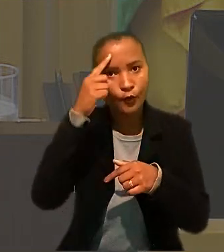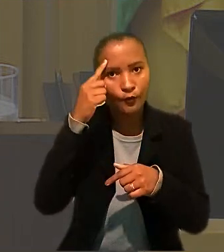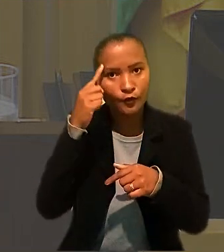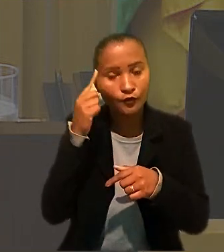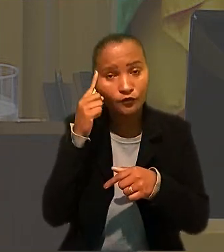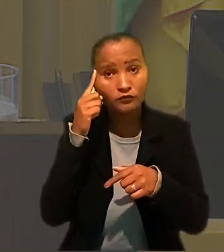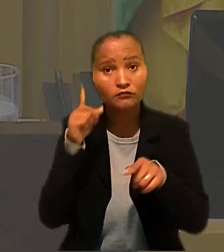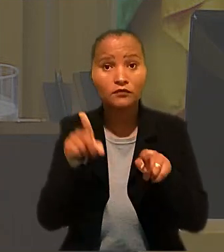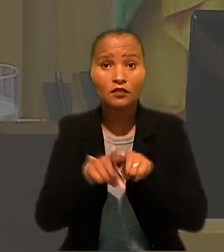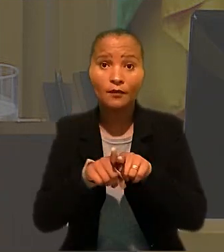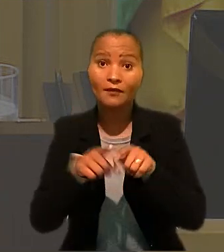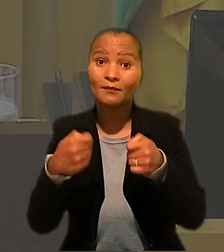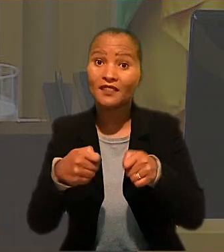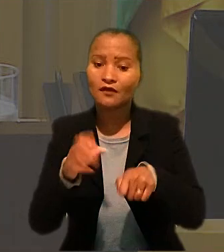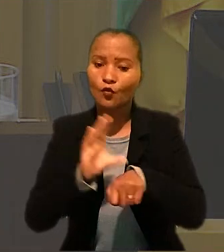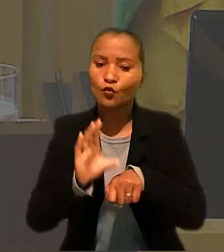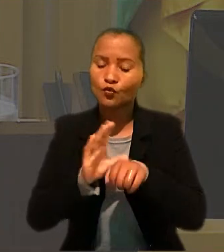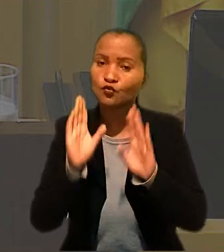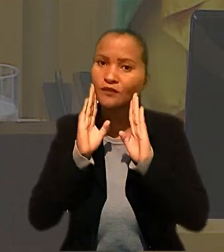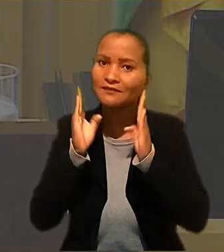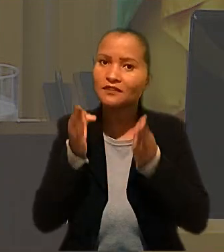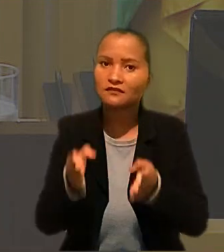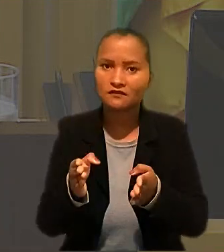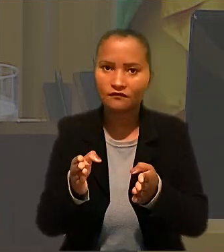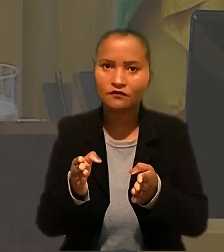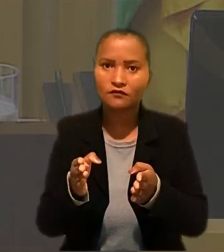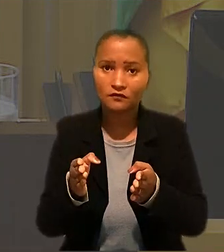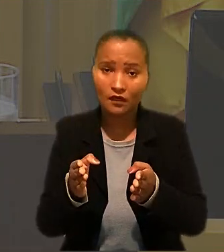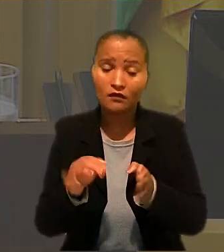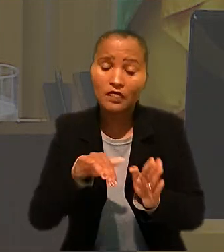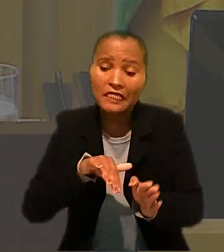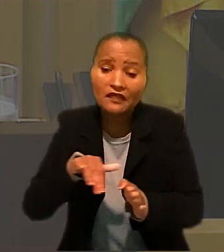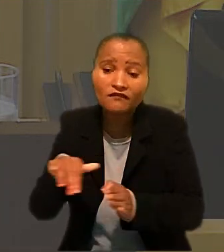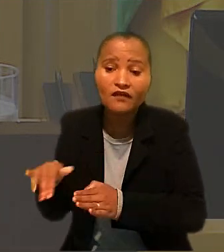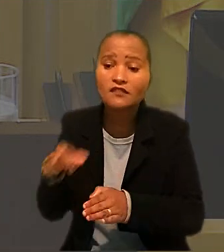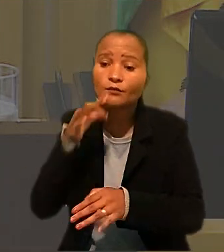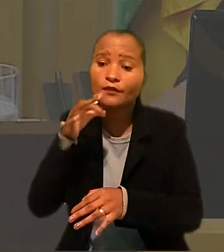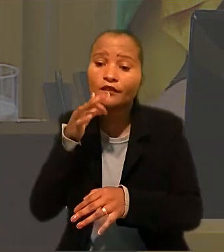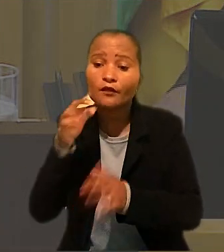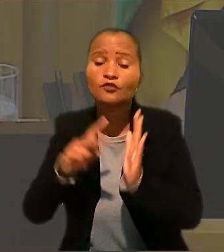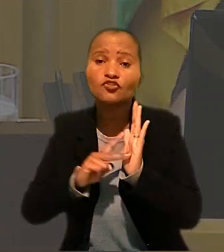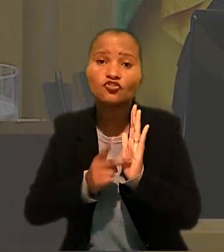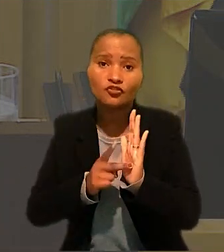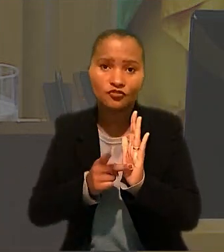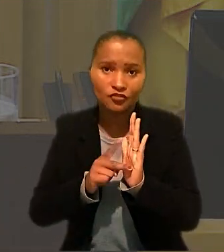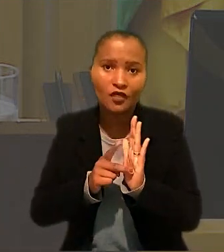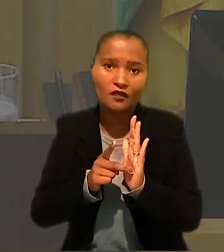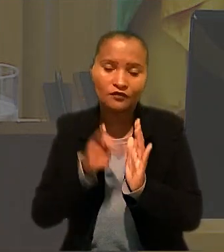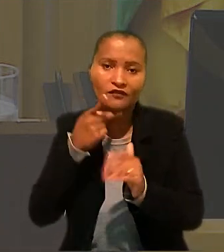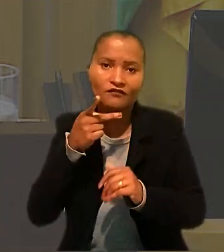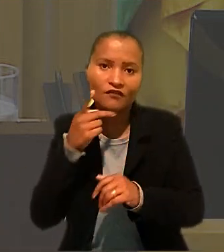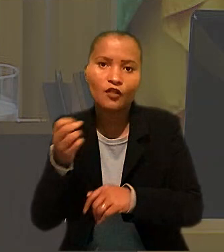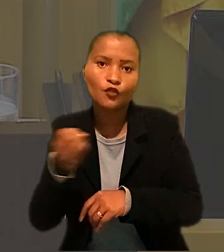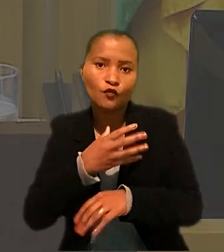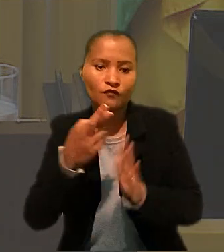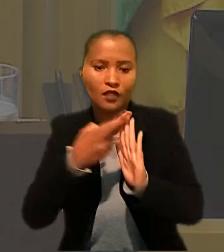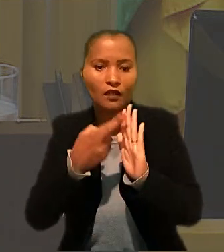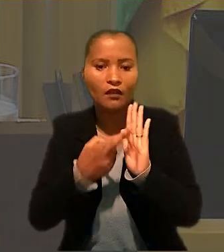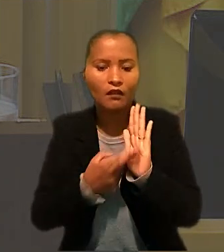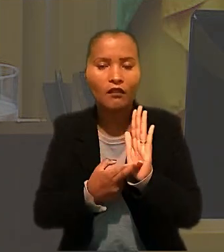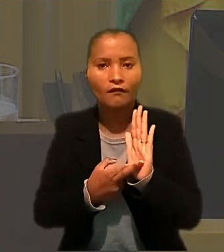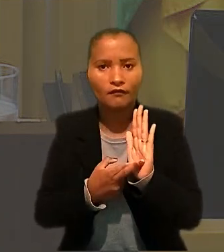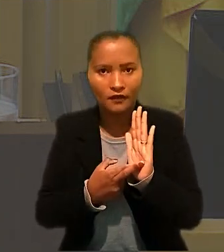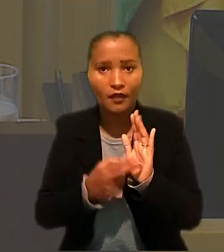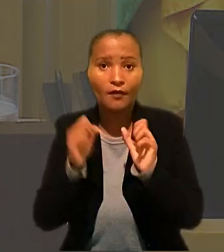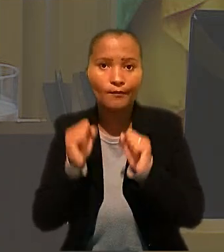também precisam ter se submetido a curso específico para tanto, o que afasta a alegação do sindicato que, com um novo